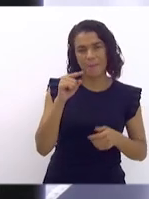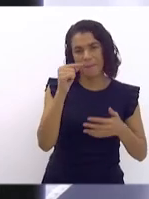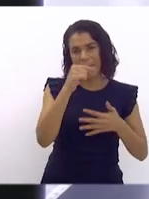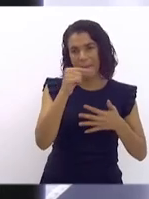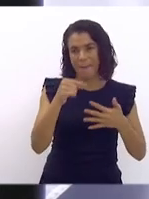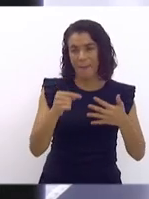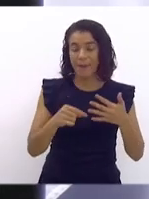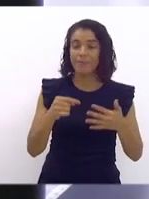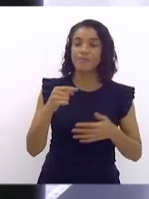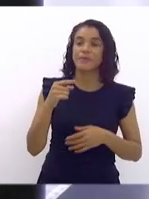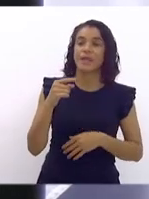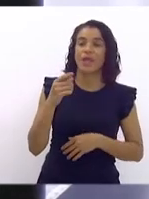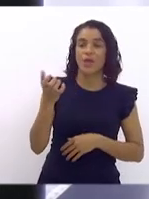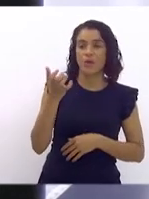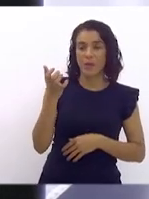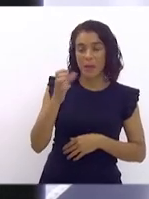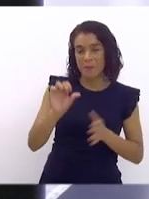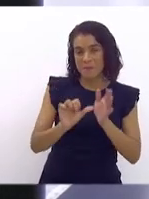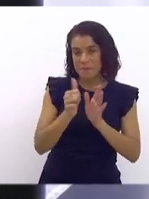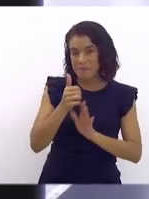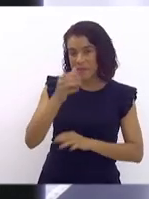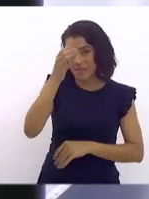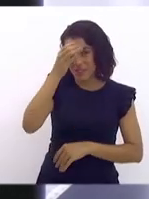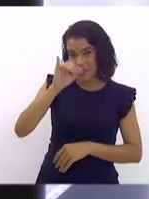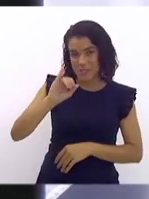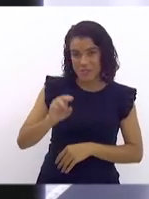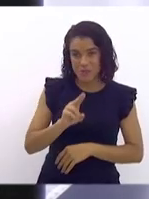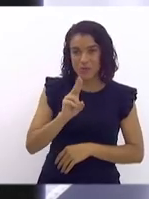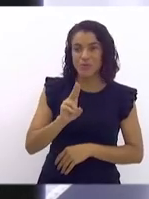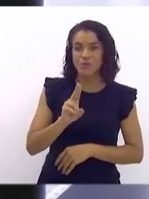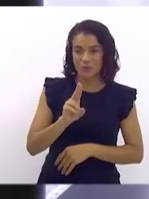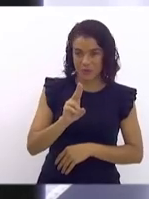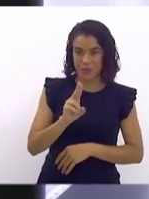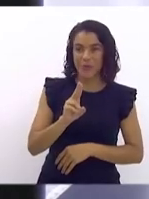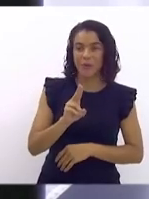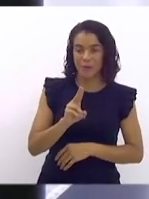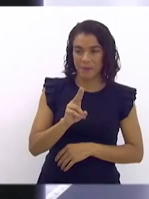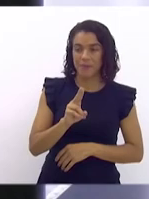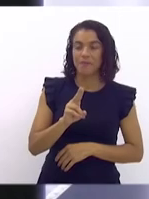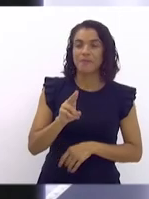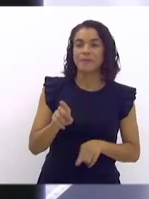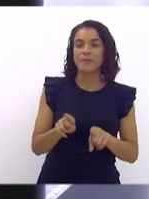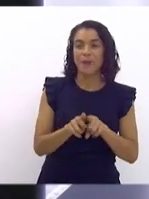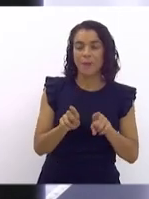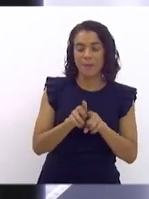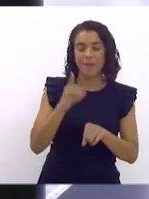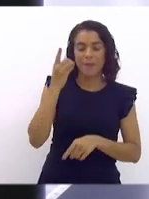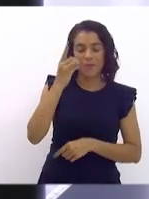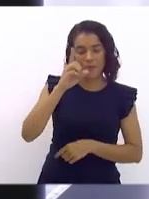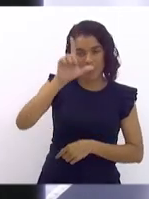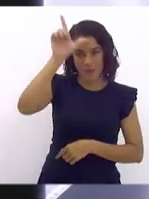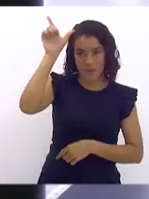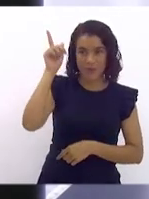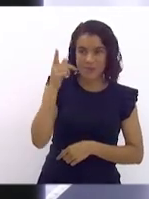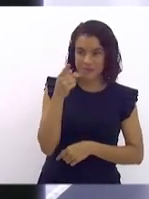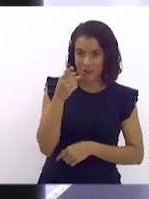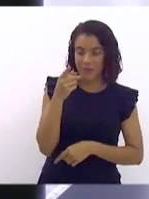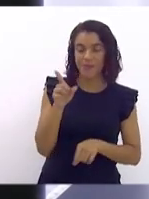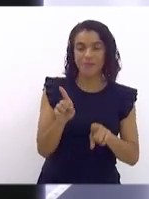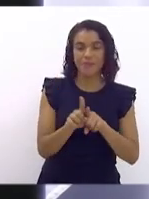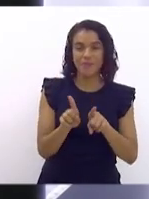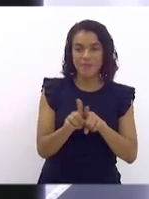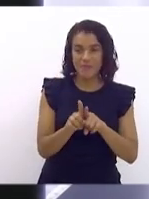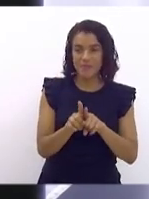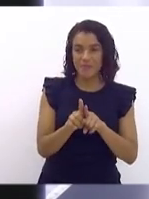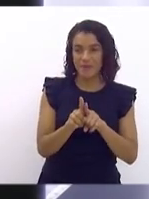primeiro lugar, a deputada Tia Ju, que está conosco logo depois da sua entrada, deputada Luiz Paulo também. E deputada Tia